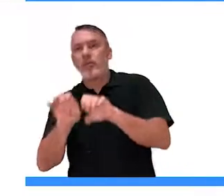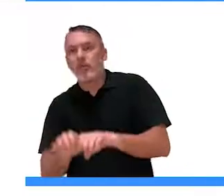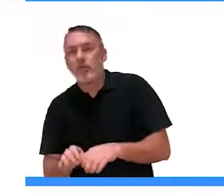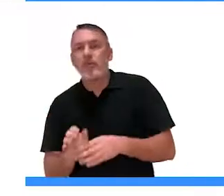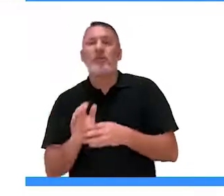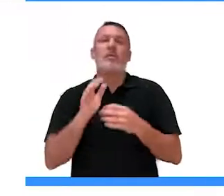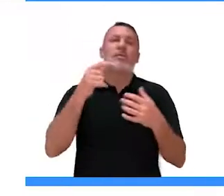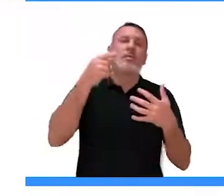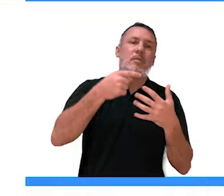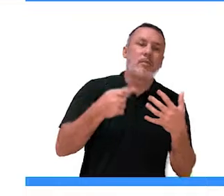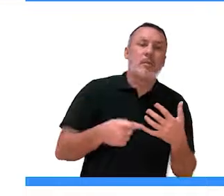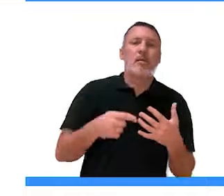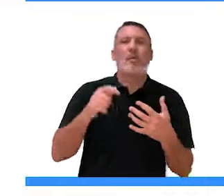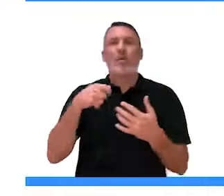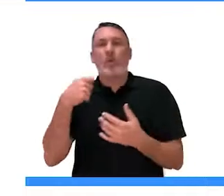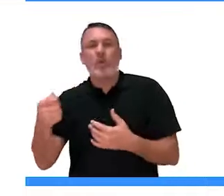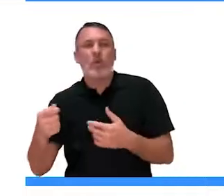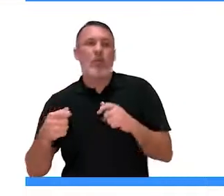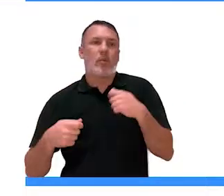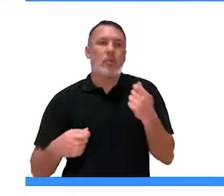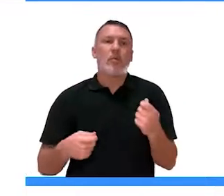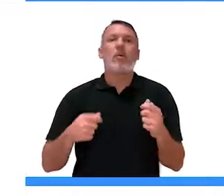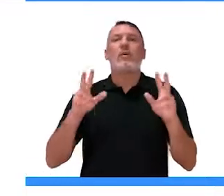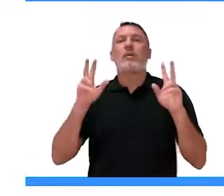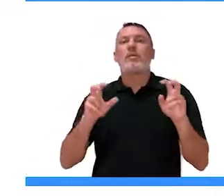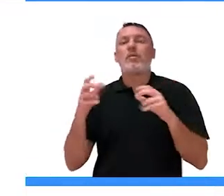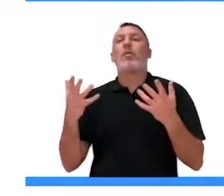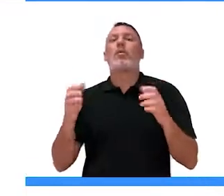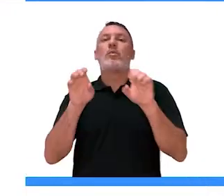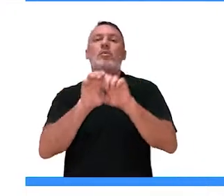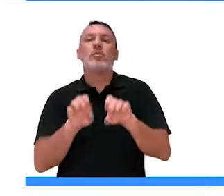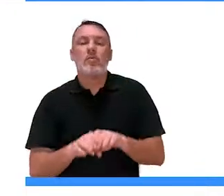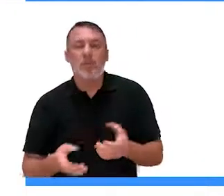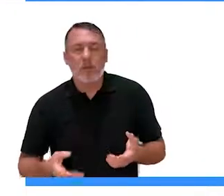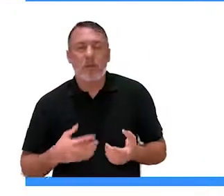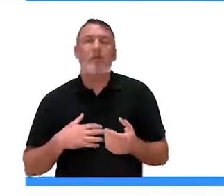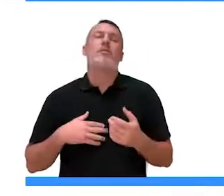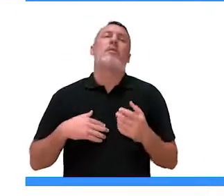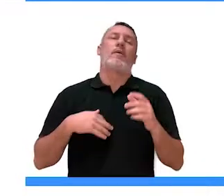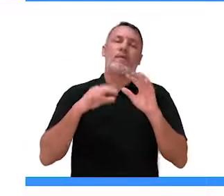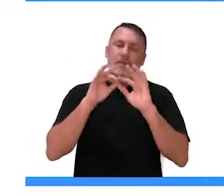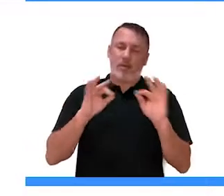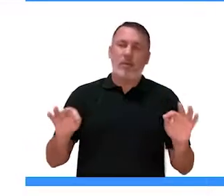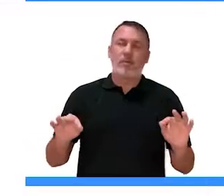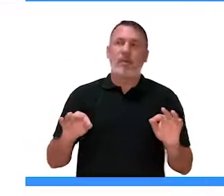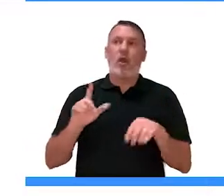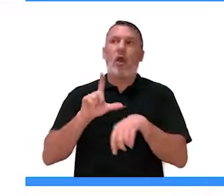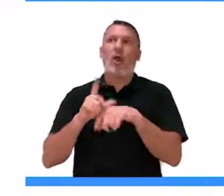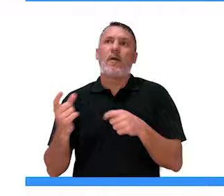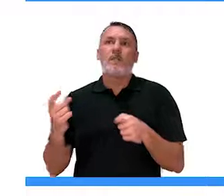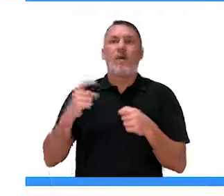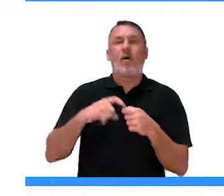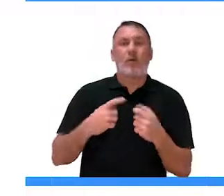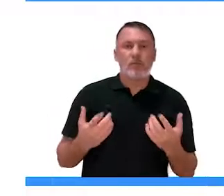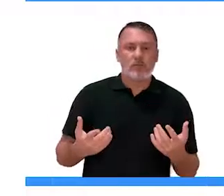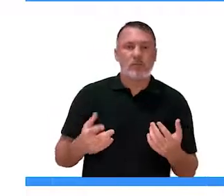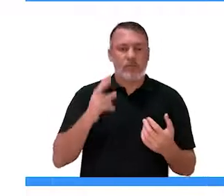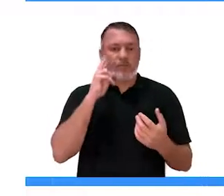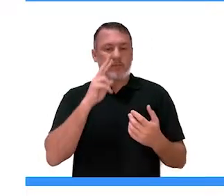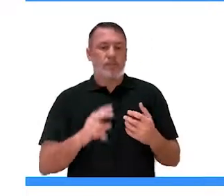é da estrutura. Essa estrutura caracteriza-se pelo... Que estrutura? A frase, que horas ela